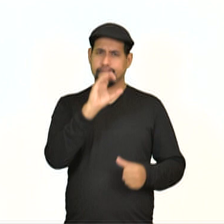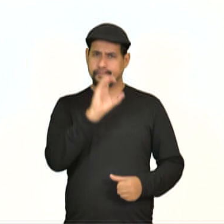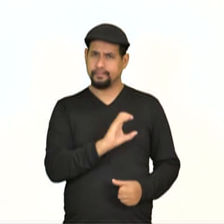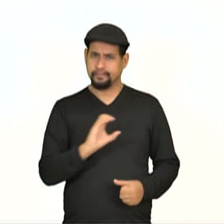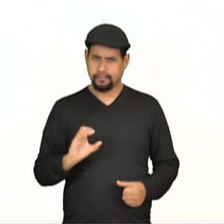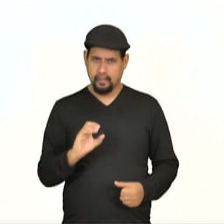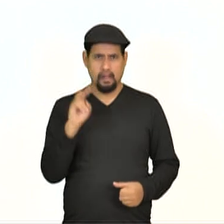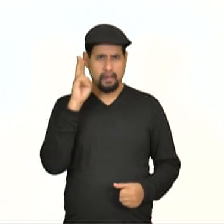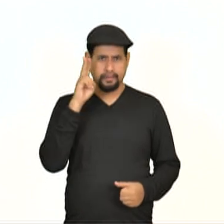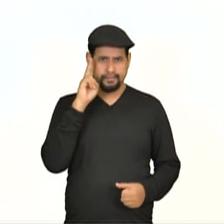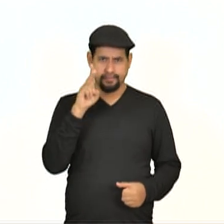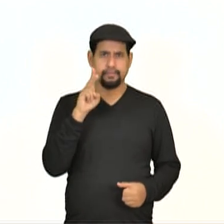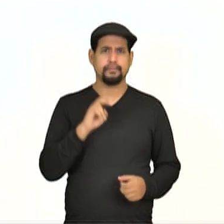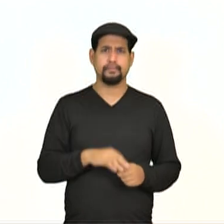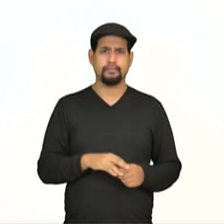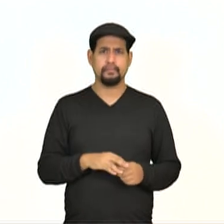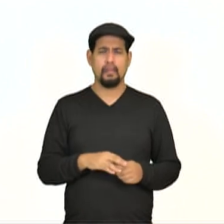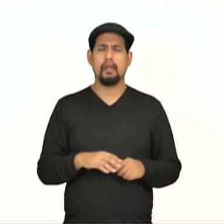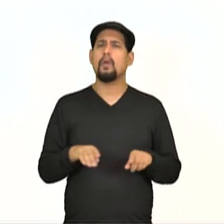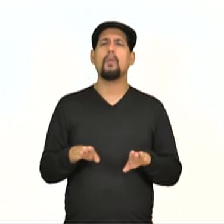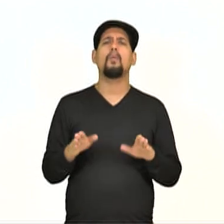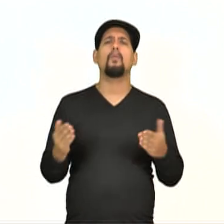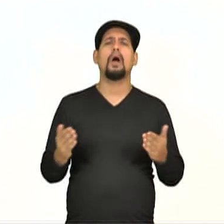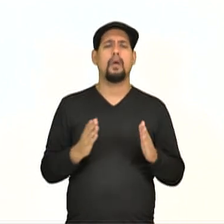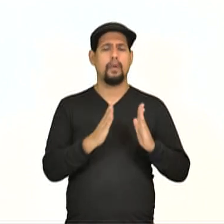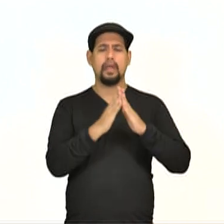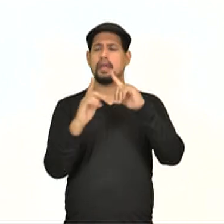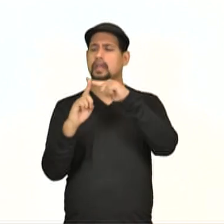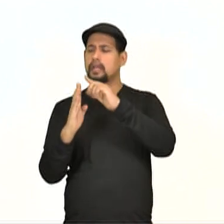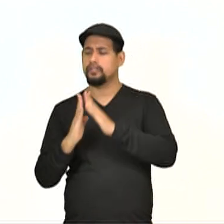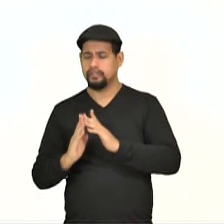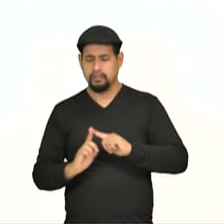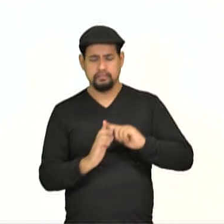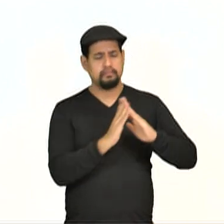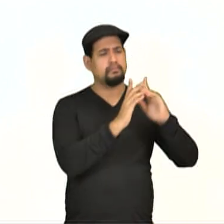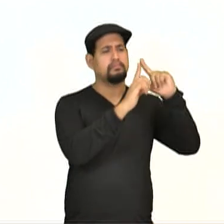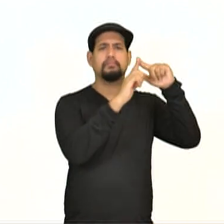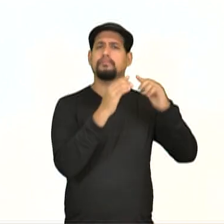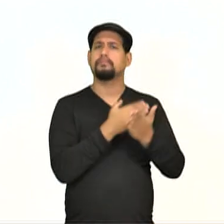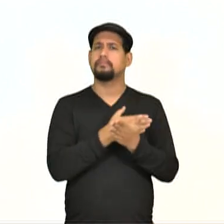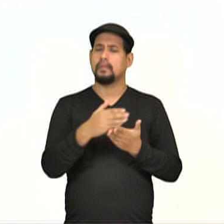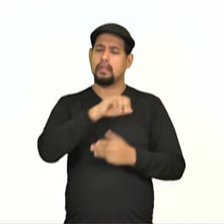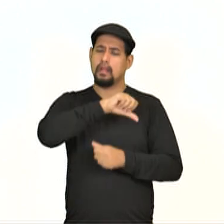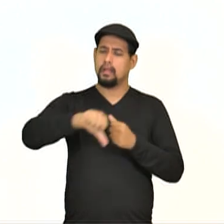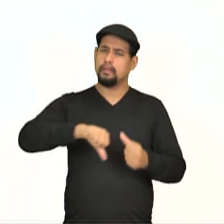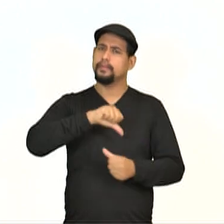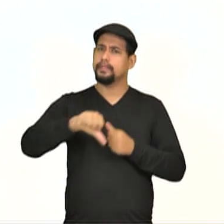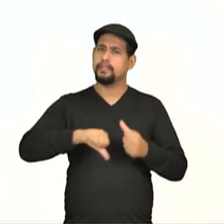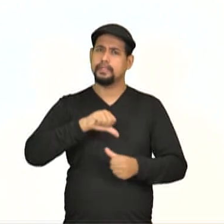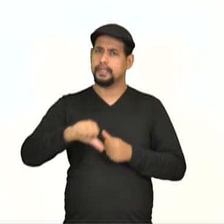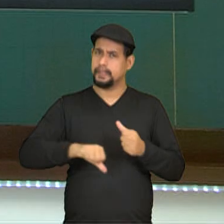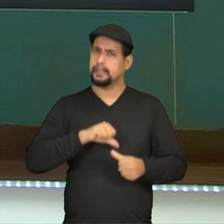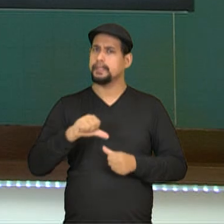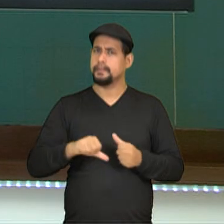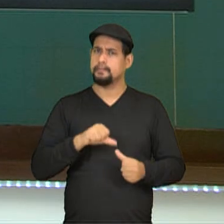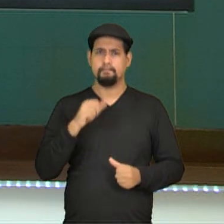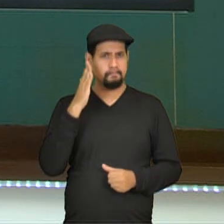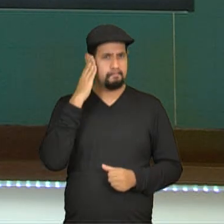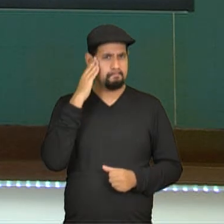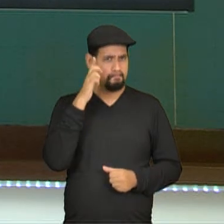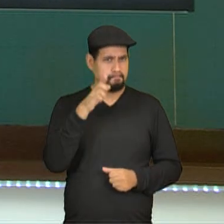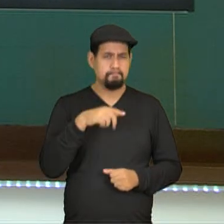Católica? Quais as igrejas surgidas no movimento da Reforma Protestante?